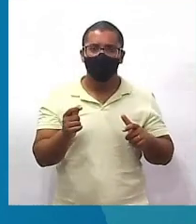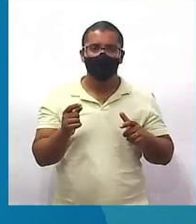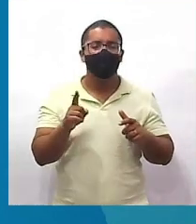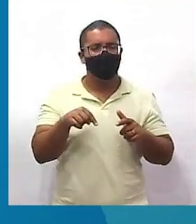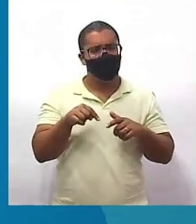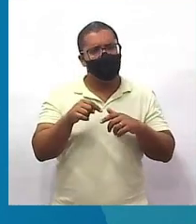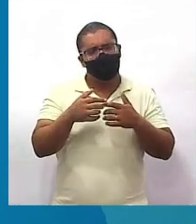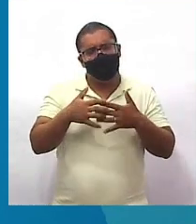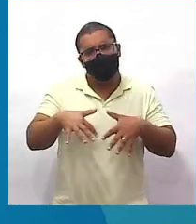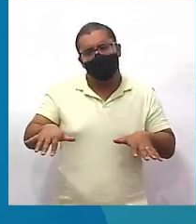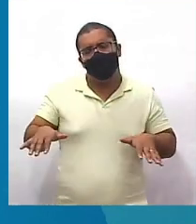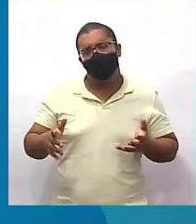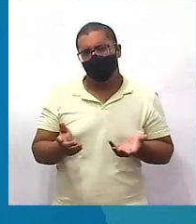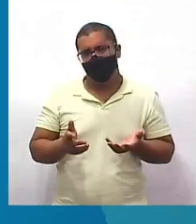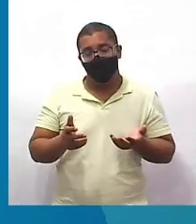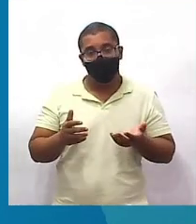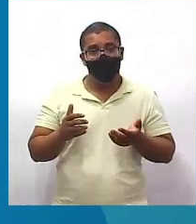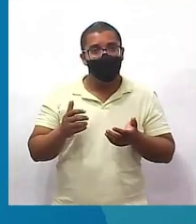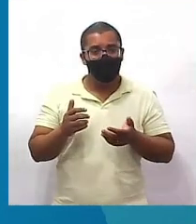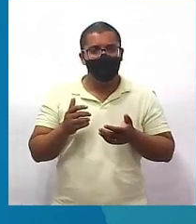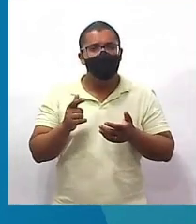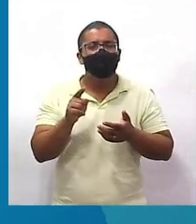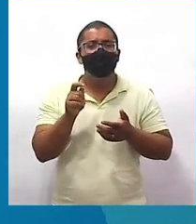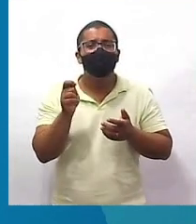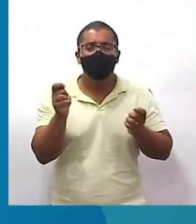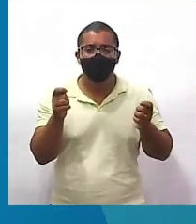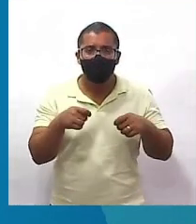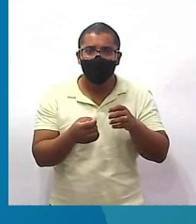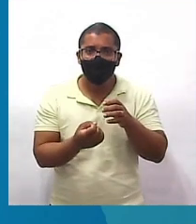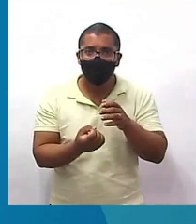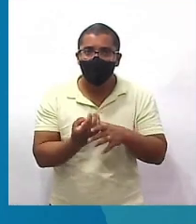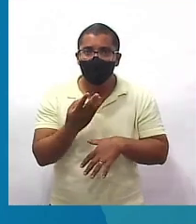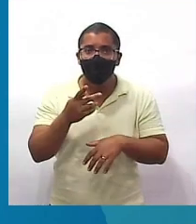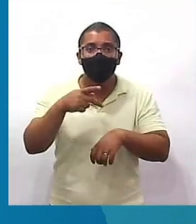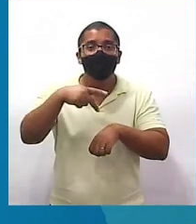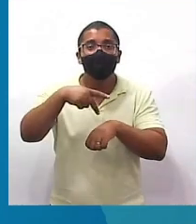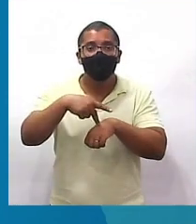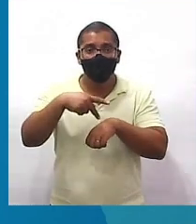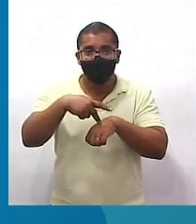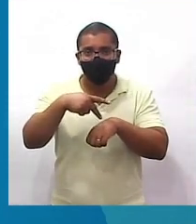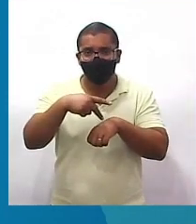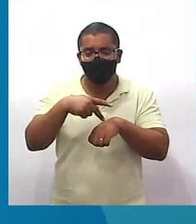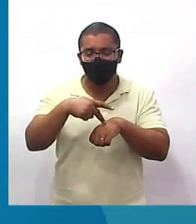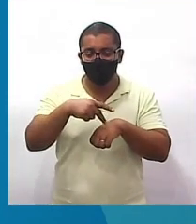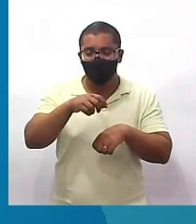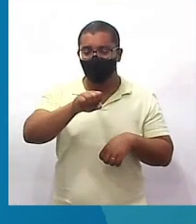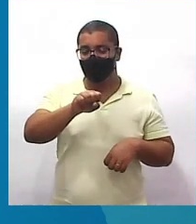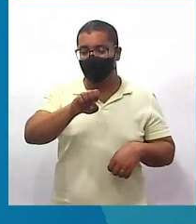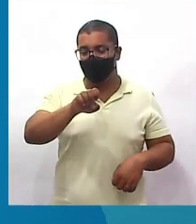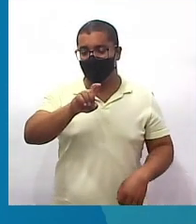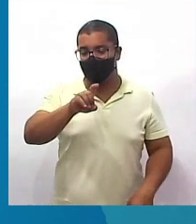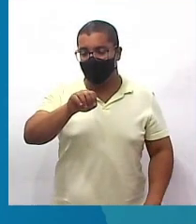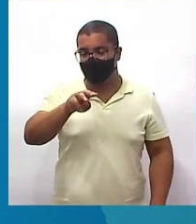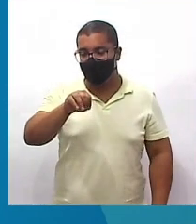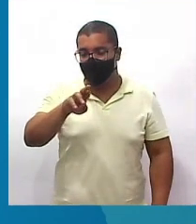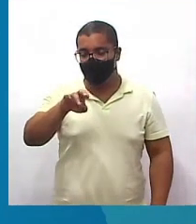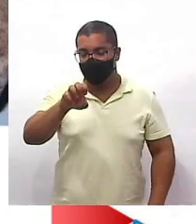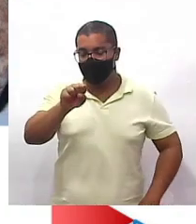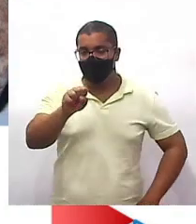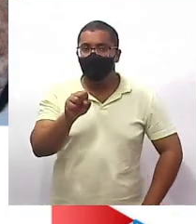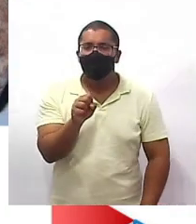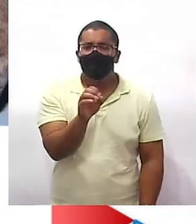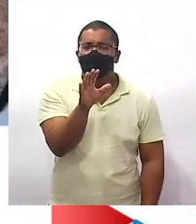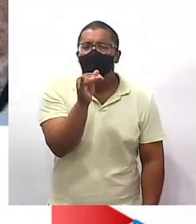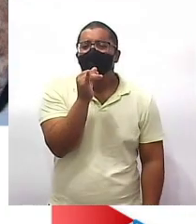natural, contribuindo assim também para a formação das rochas que são sedimentares. E aí a gente